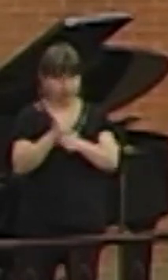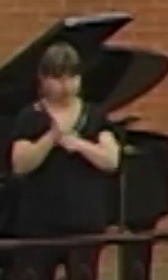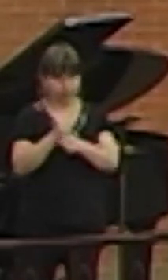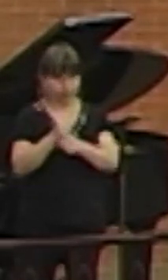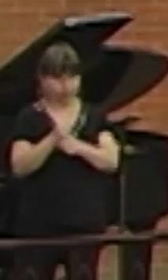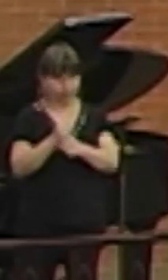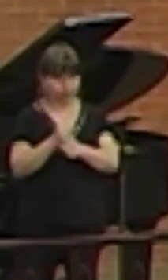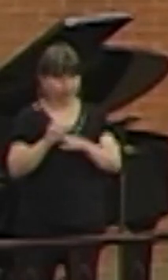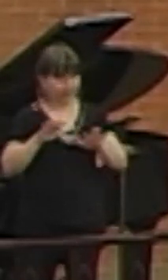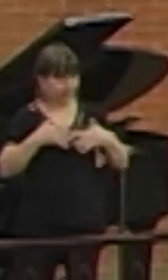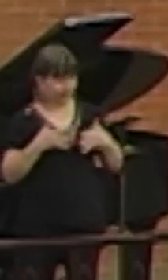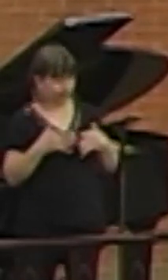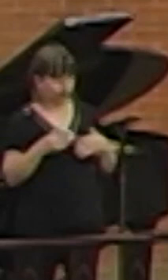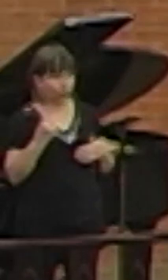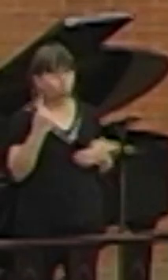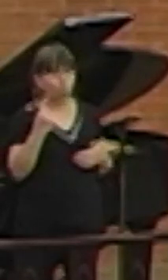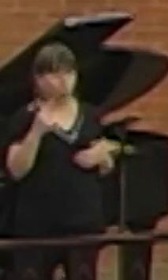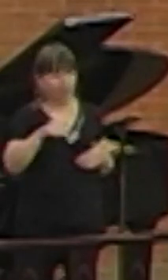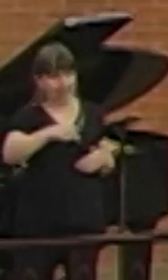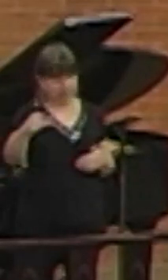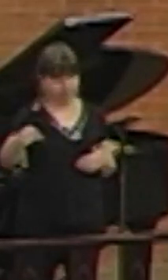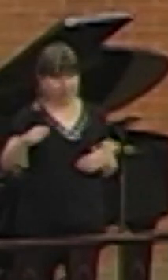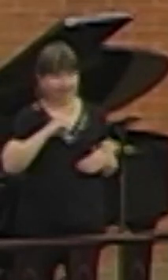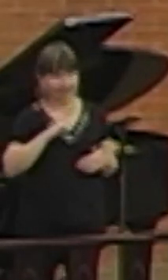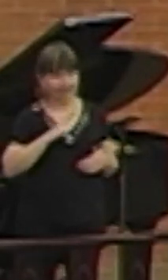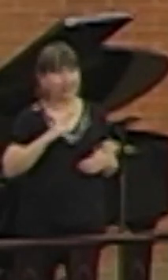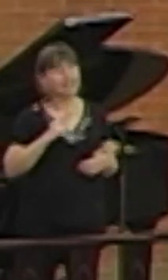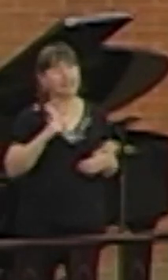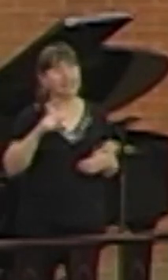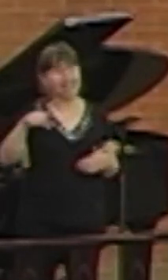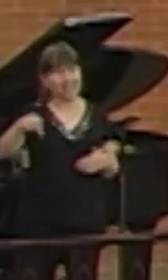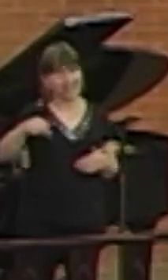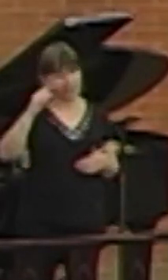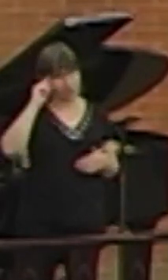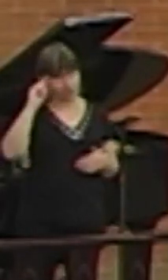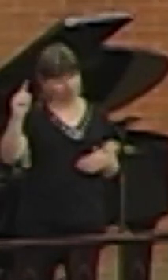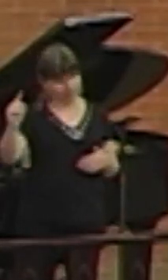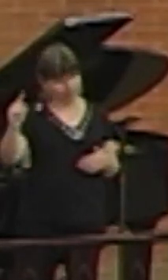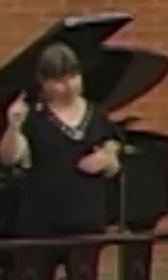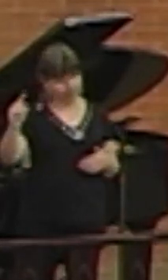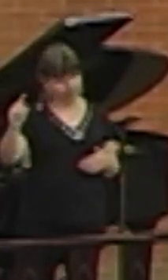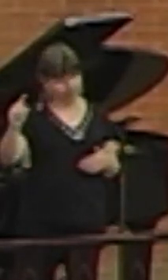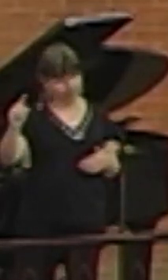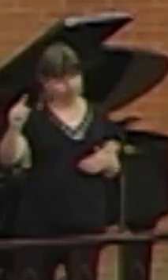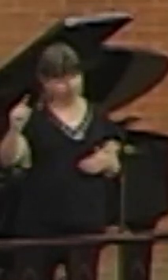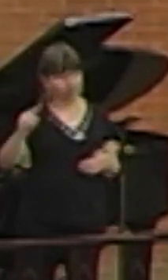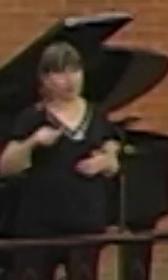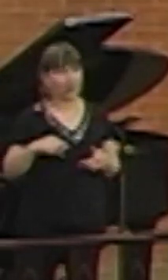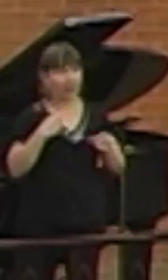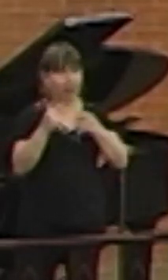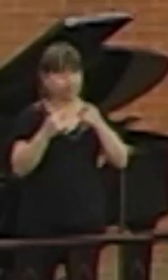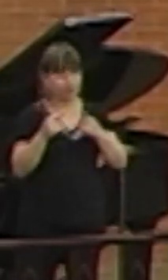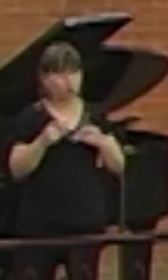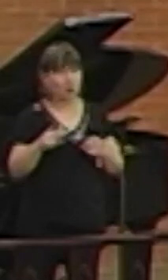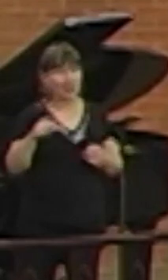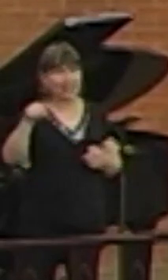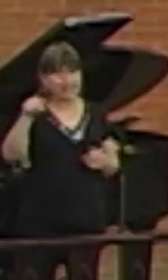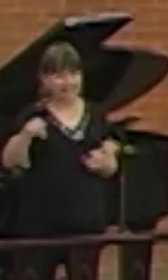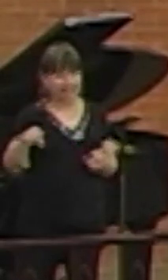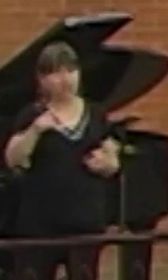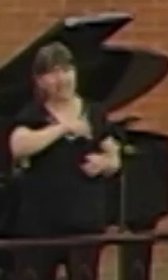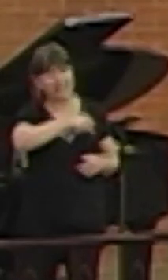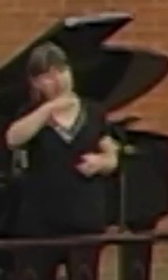semana tem sete dias ele agora falou de sete semanas de anos